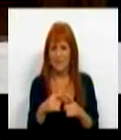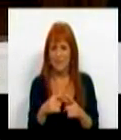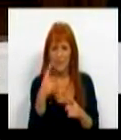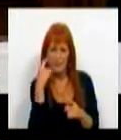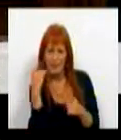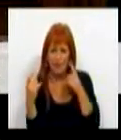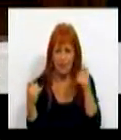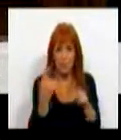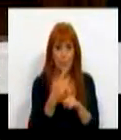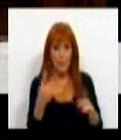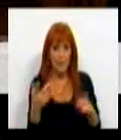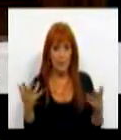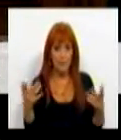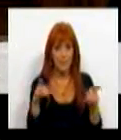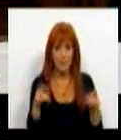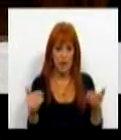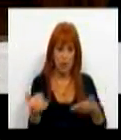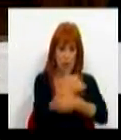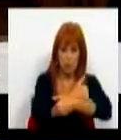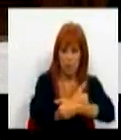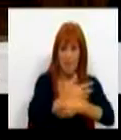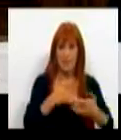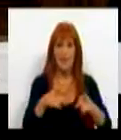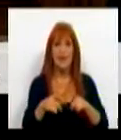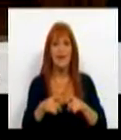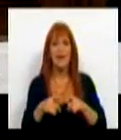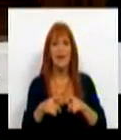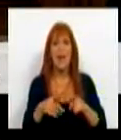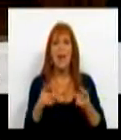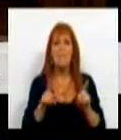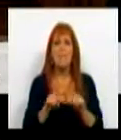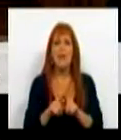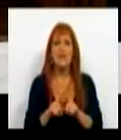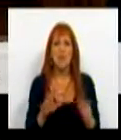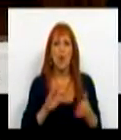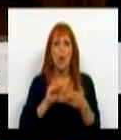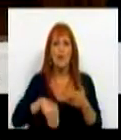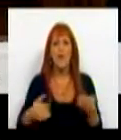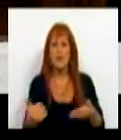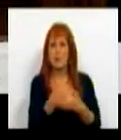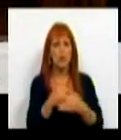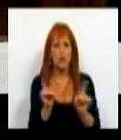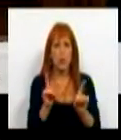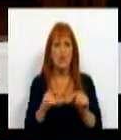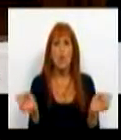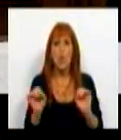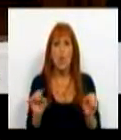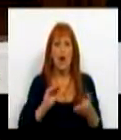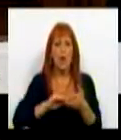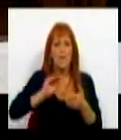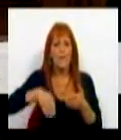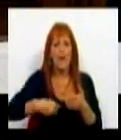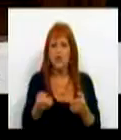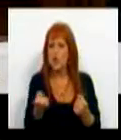de detectar, porque elas são cruzadas, mas não são contratualmente cruzadas. Portanto,